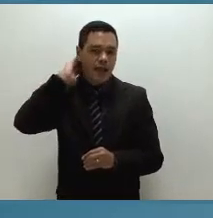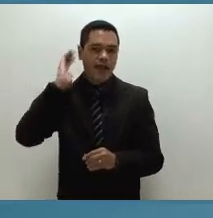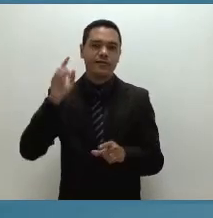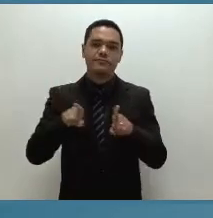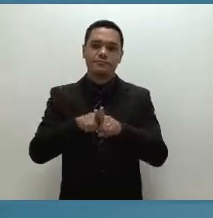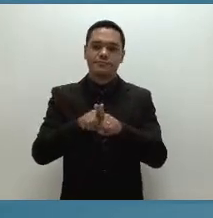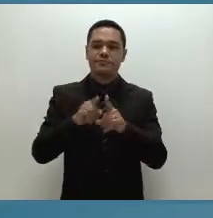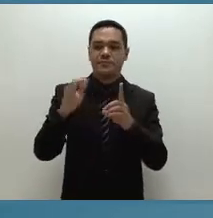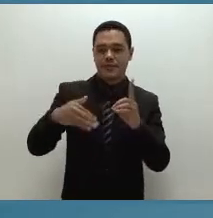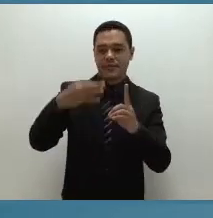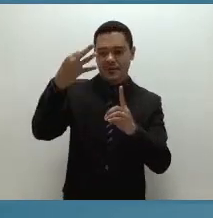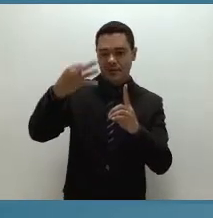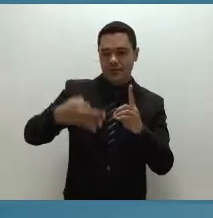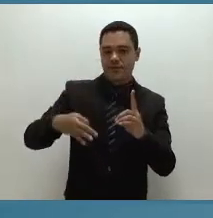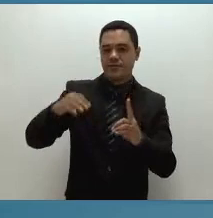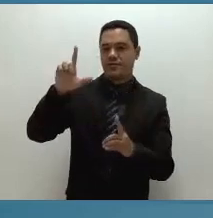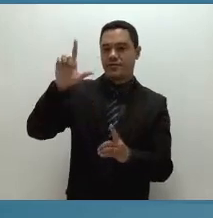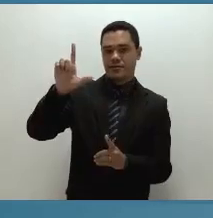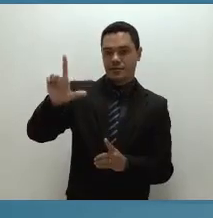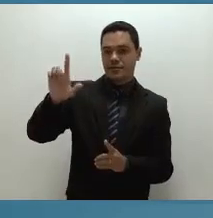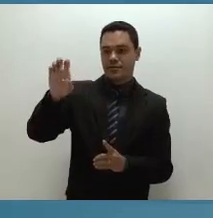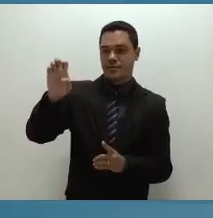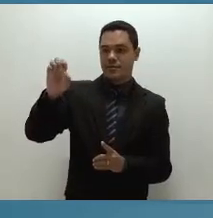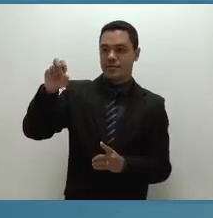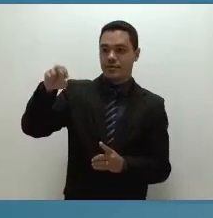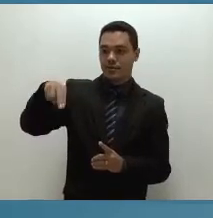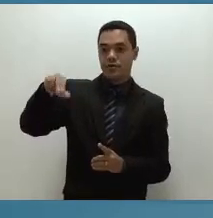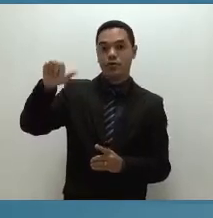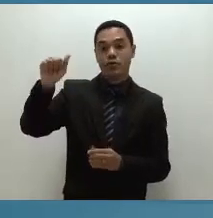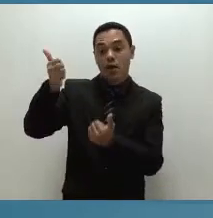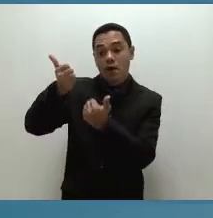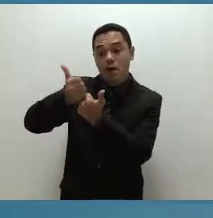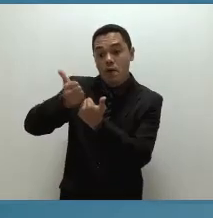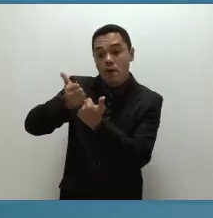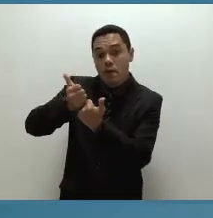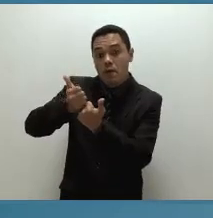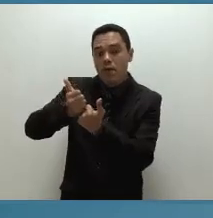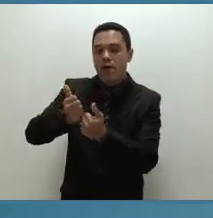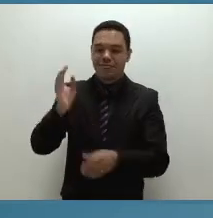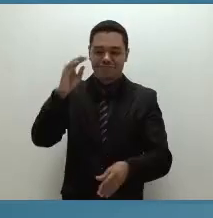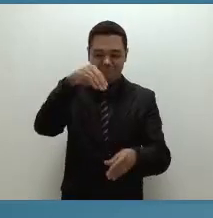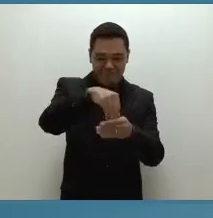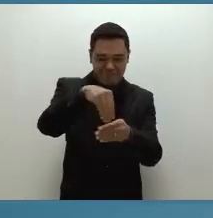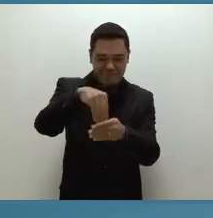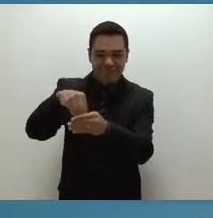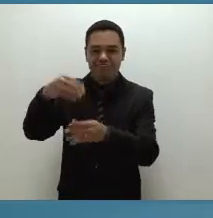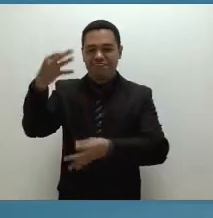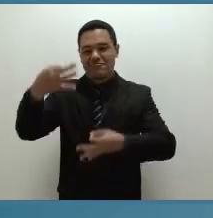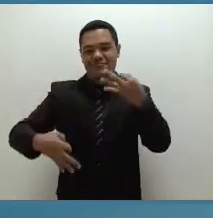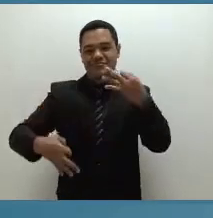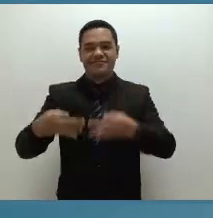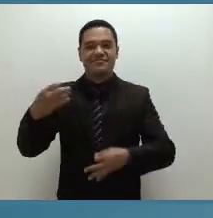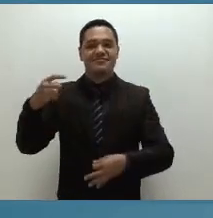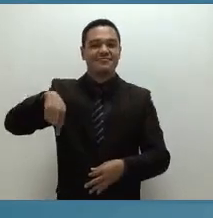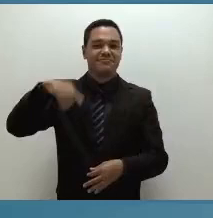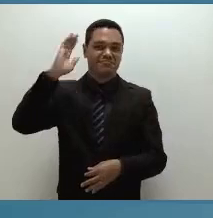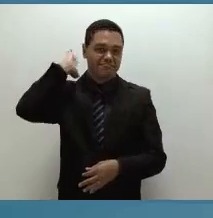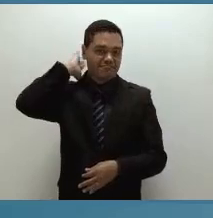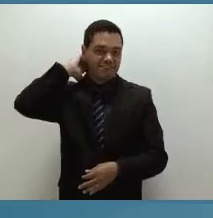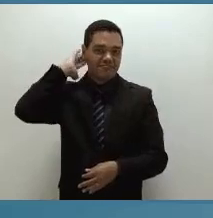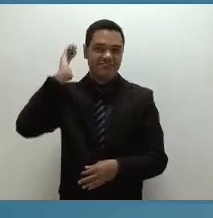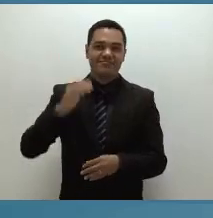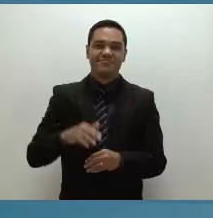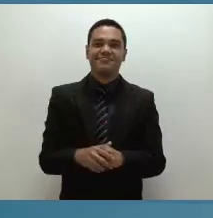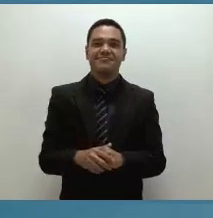Gondim da Cruz Júnior, vice-presidente e corregedor do Tribunal Regional Eleitoral do Pará. É com uma alegria